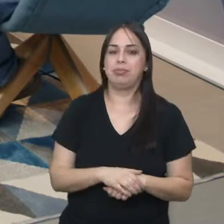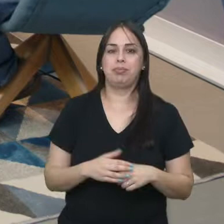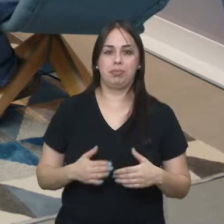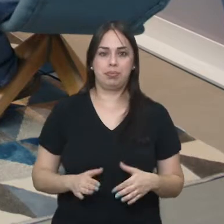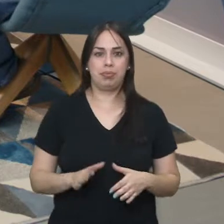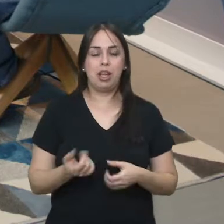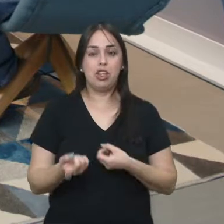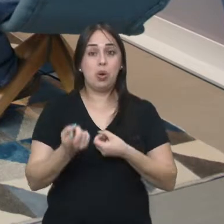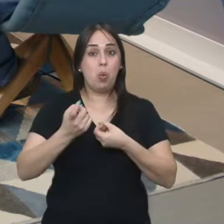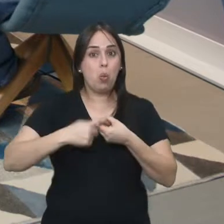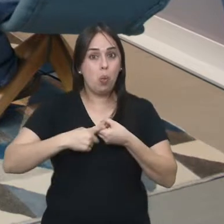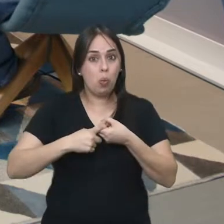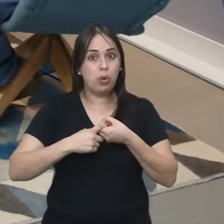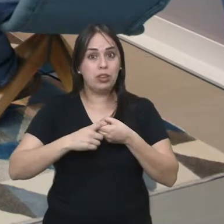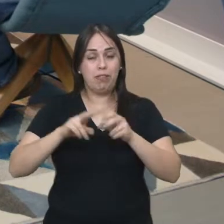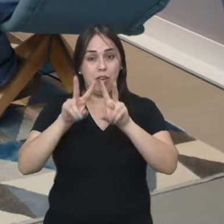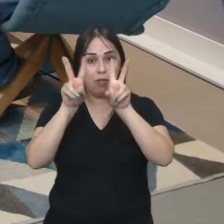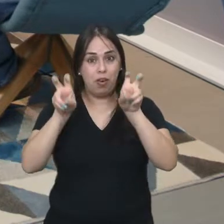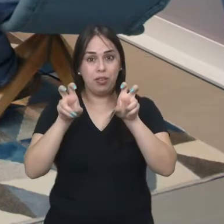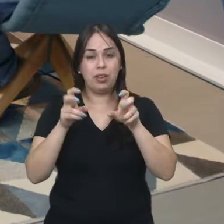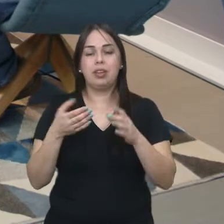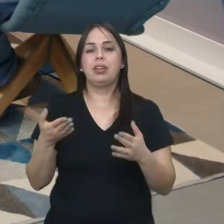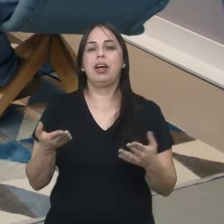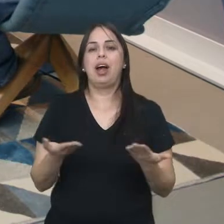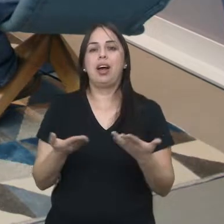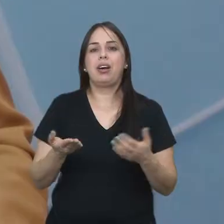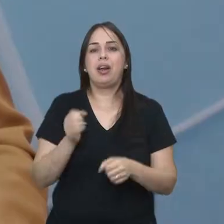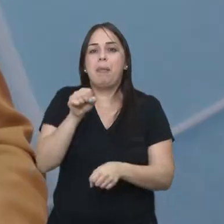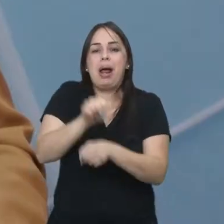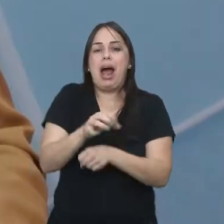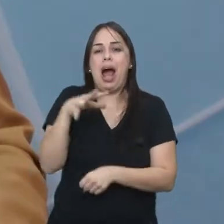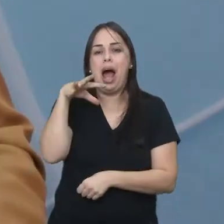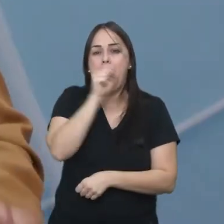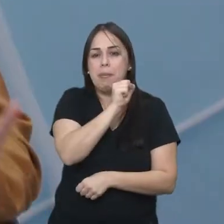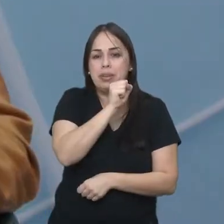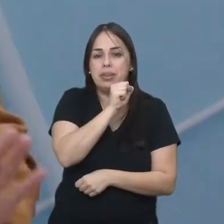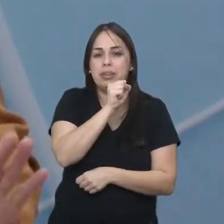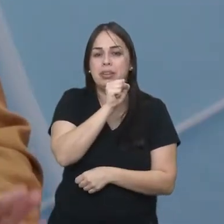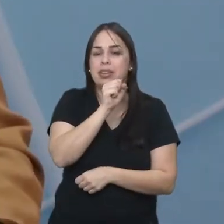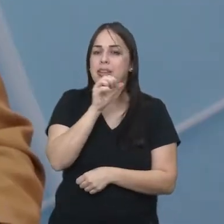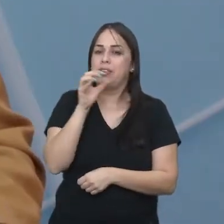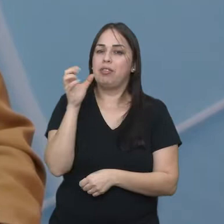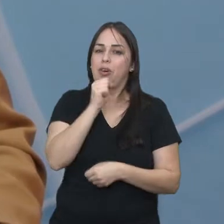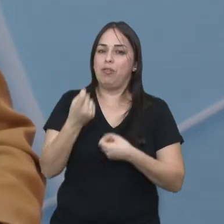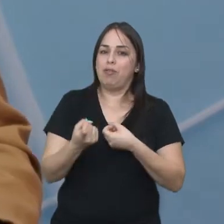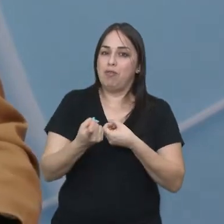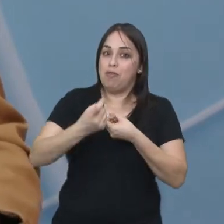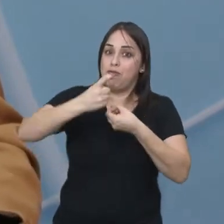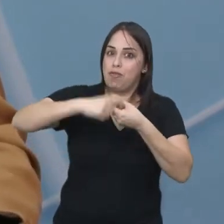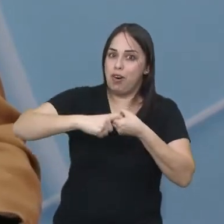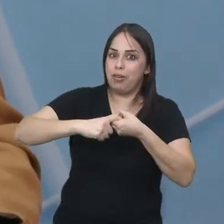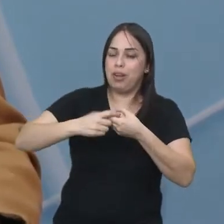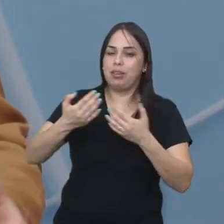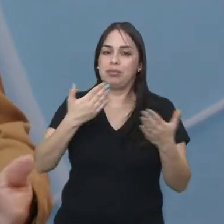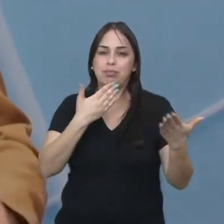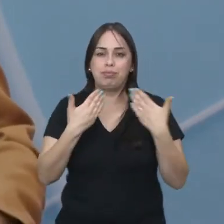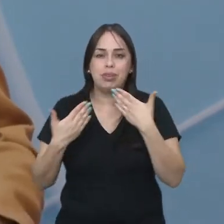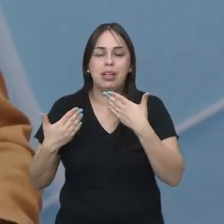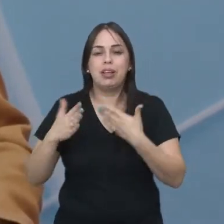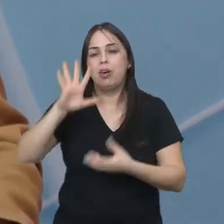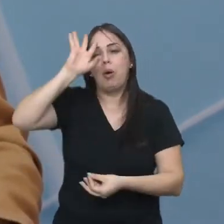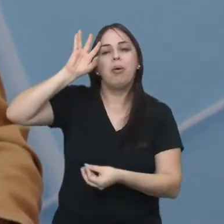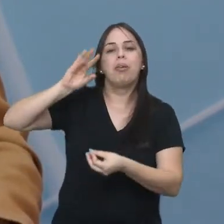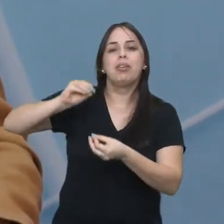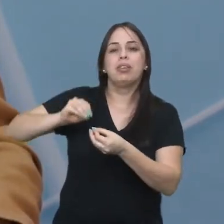para a gente. Sim. A gente já retoma esse assunto, a gente vai fazer uma pausa bem rapidinho e em instantes a gente retoma o